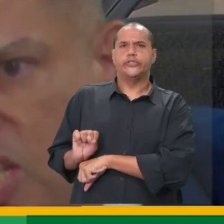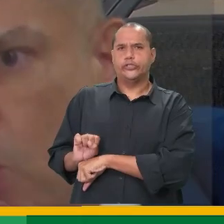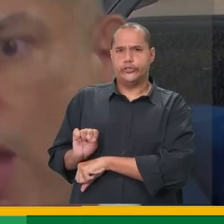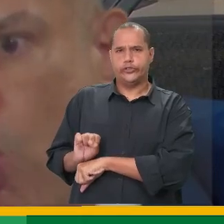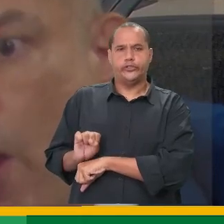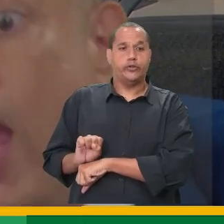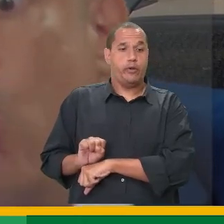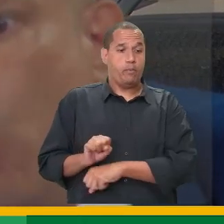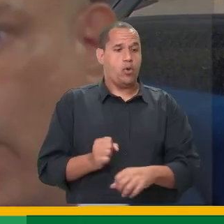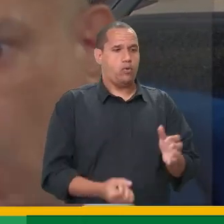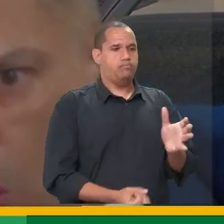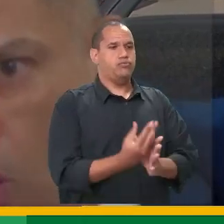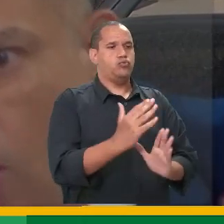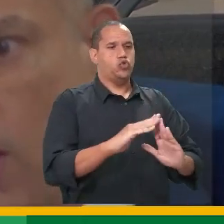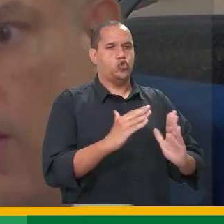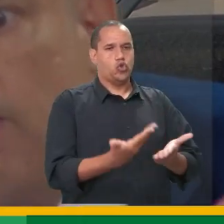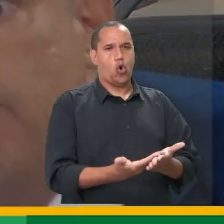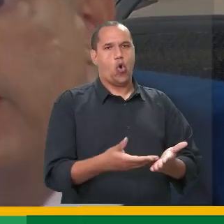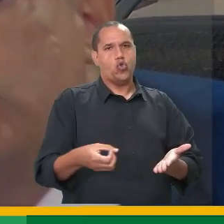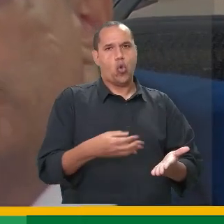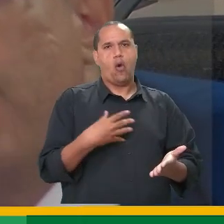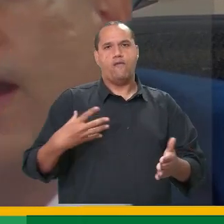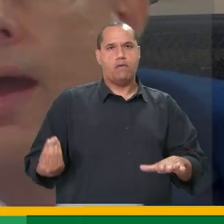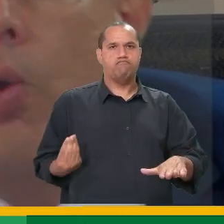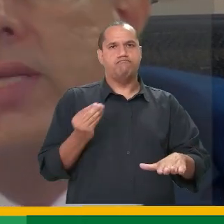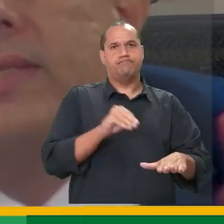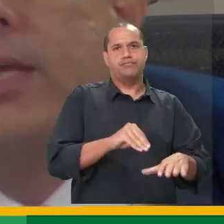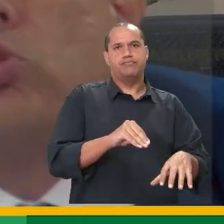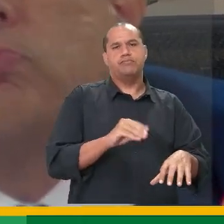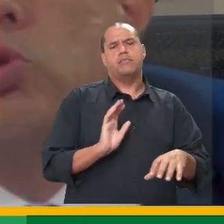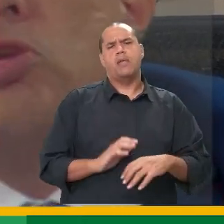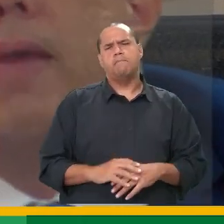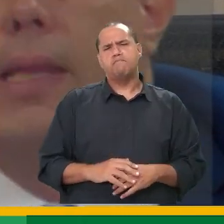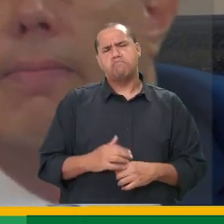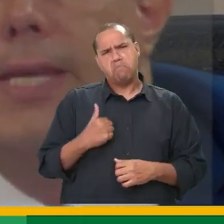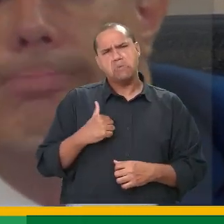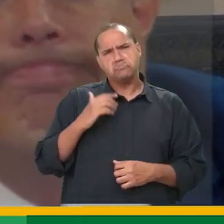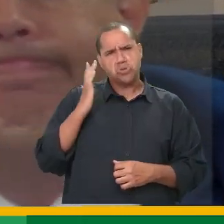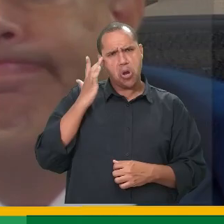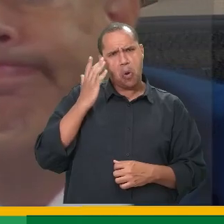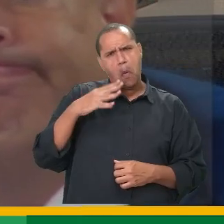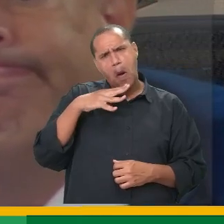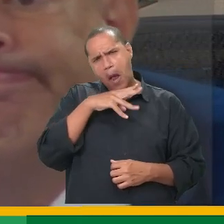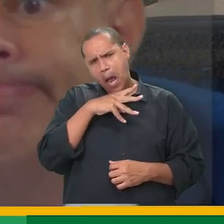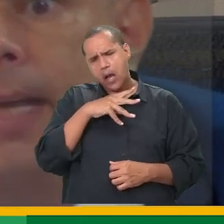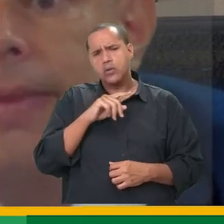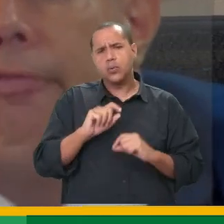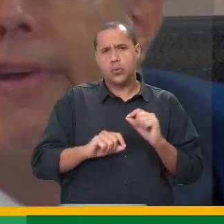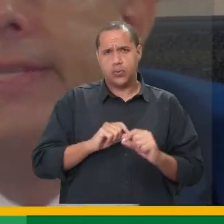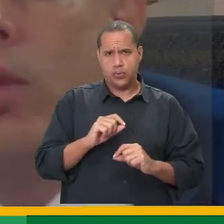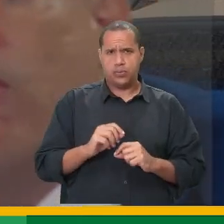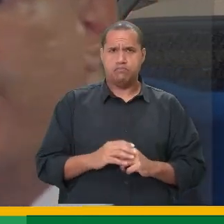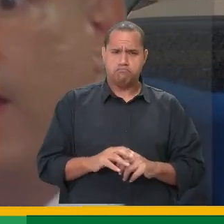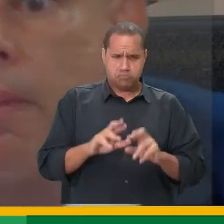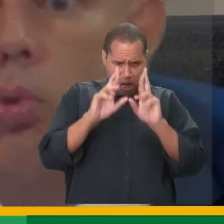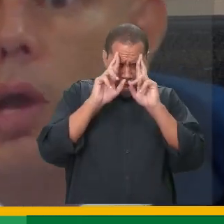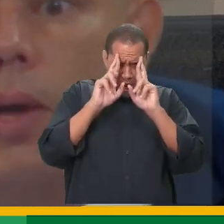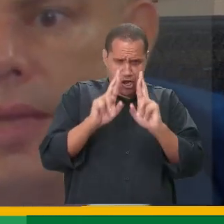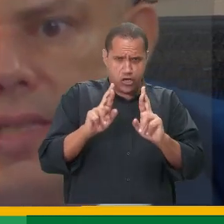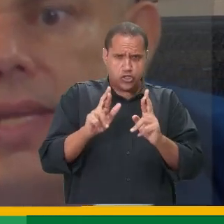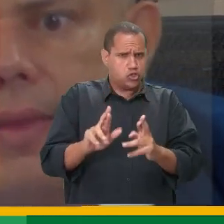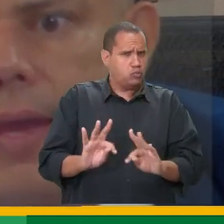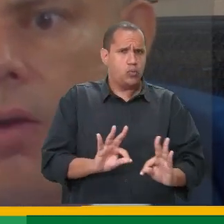caminho e tá sendo concedido numa outra escola agora eu acho com maior respeito que eu tenho a todas as